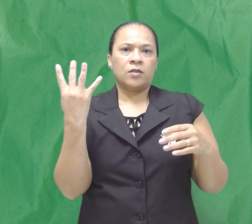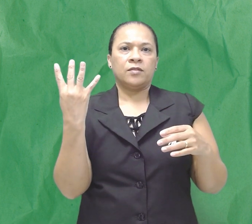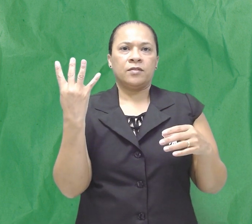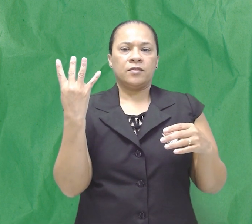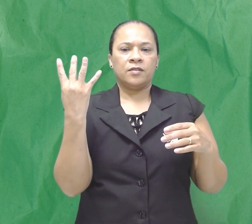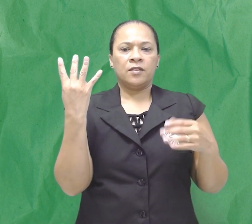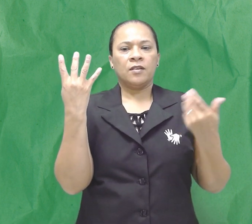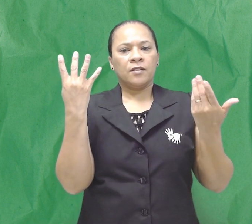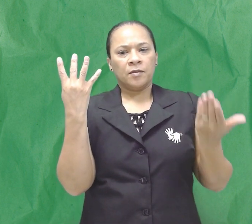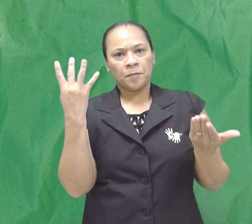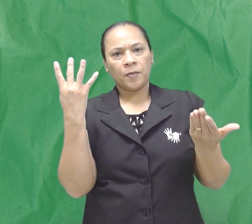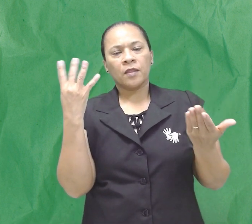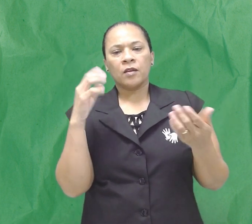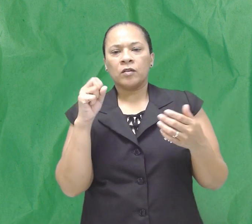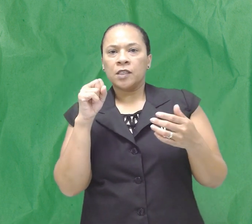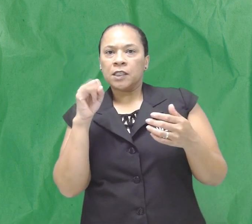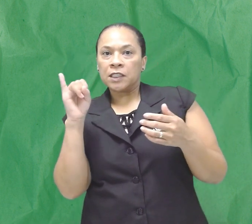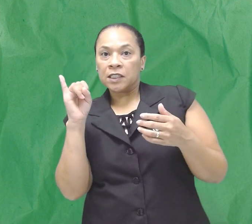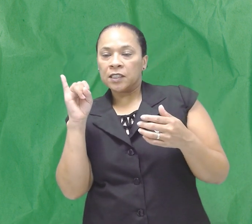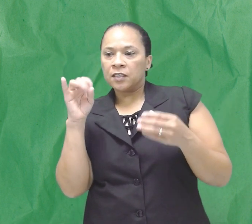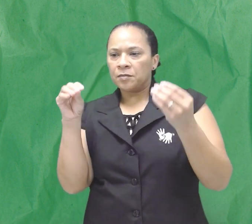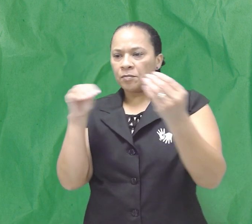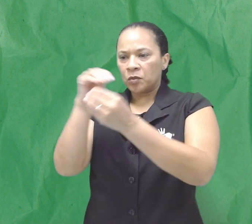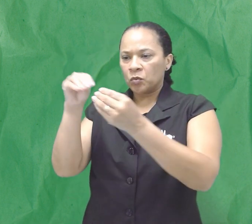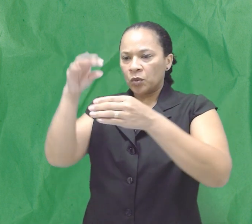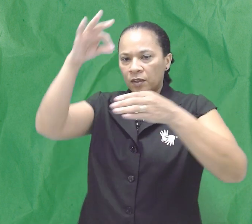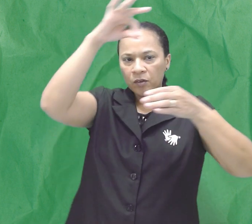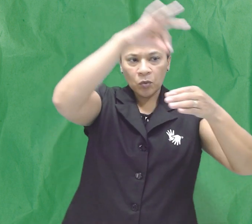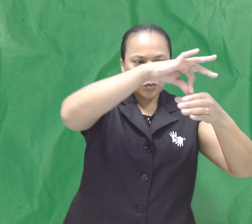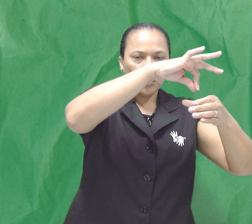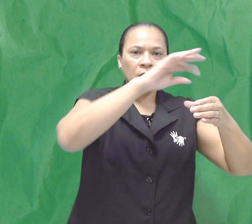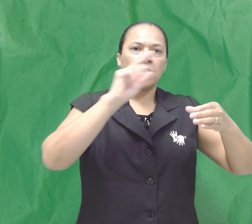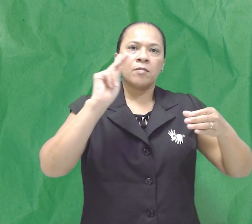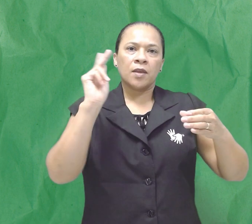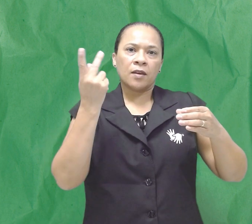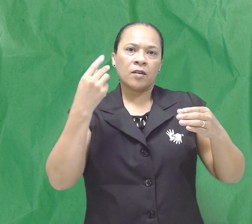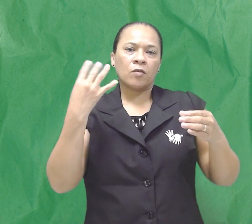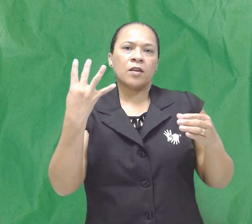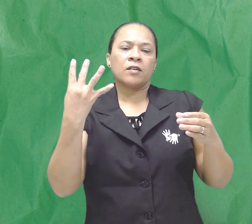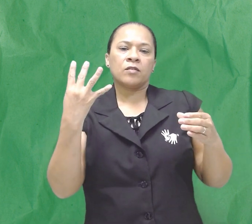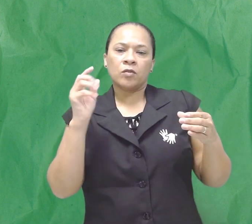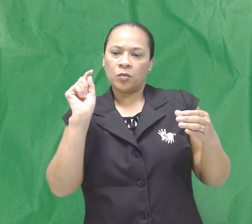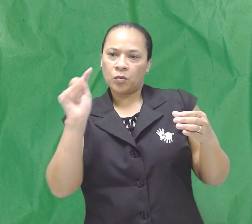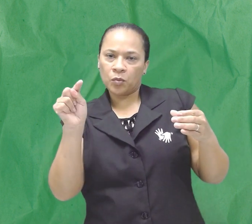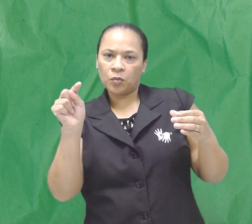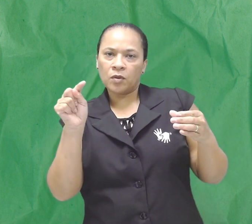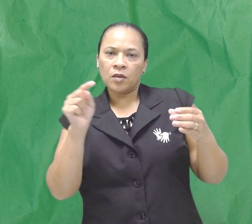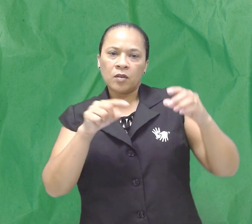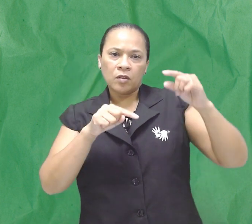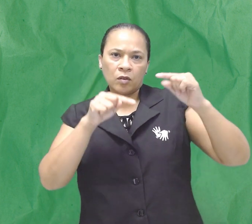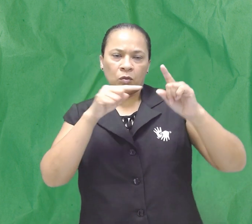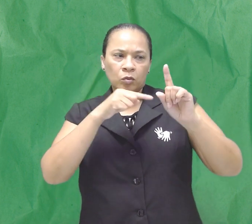4. Então, você vê, mergulha o eletrodo nessa solução de pH 4, coloca para fazer, né, clica no botão para ele